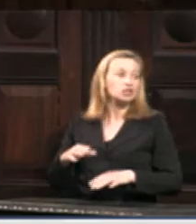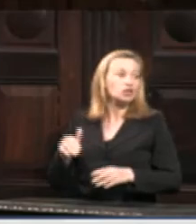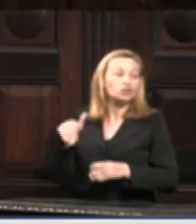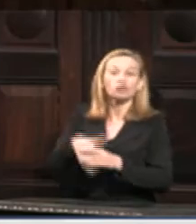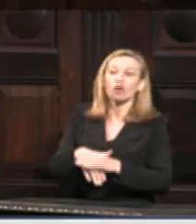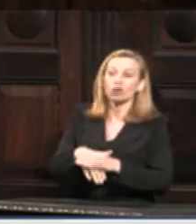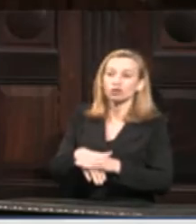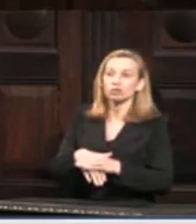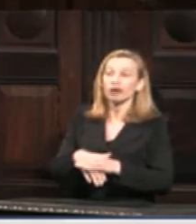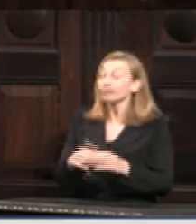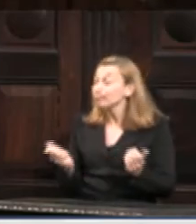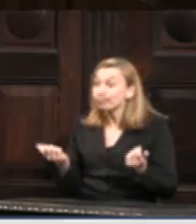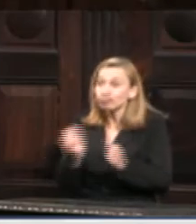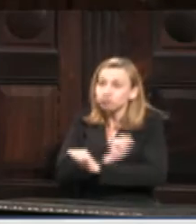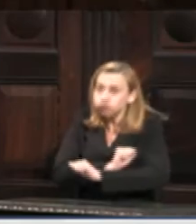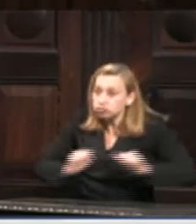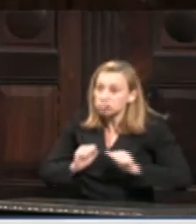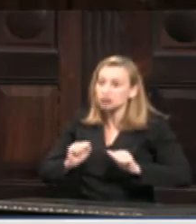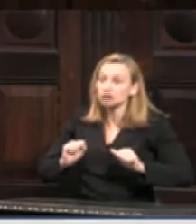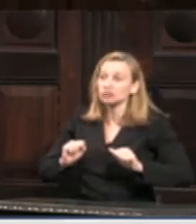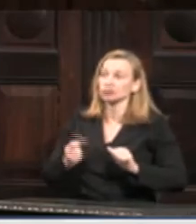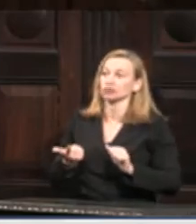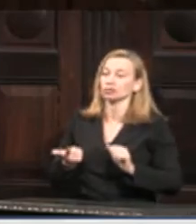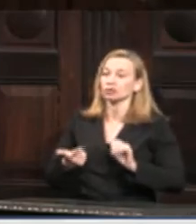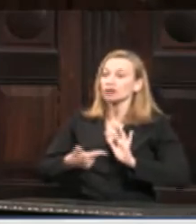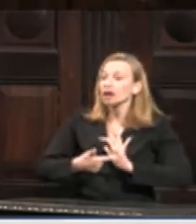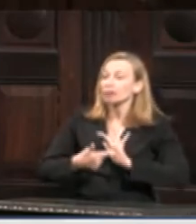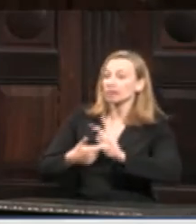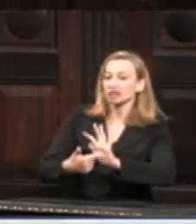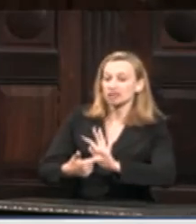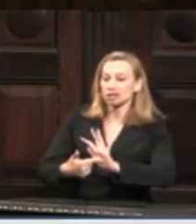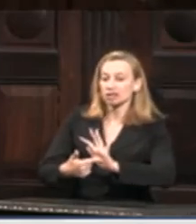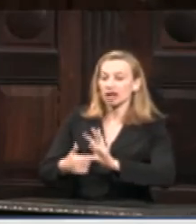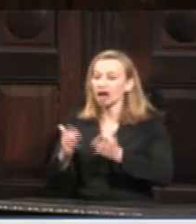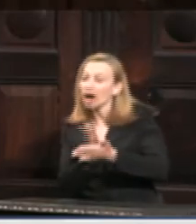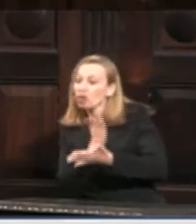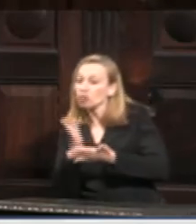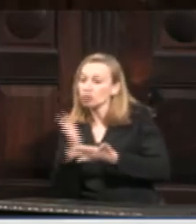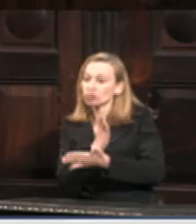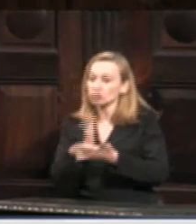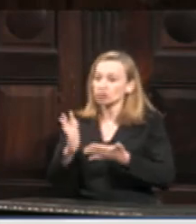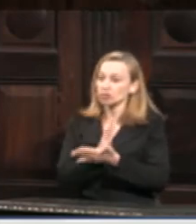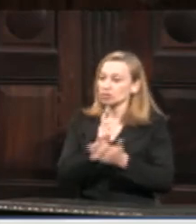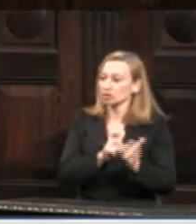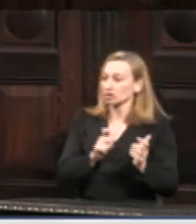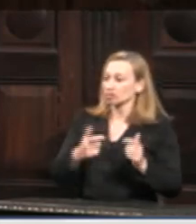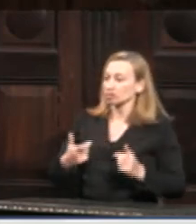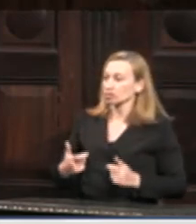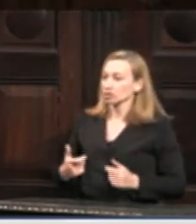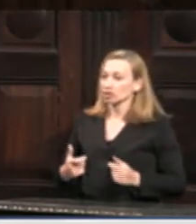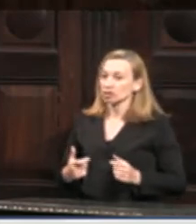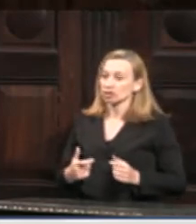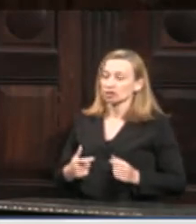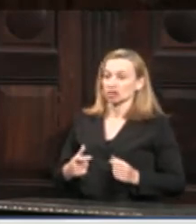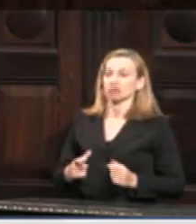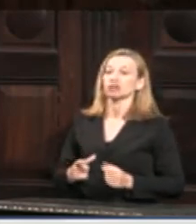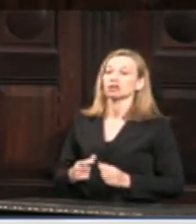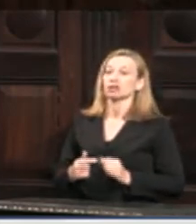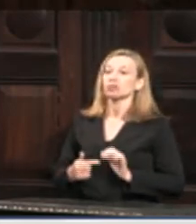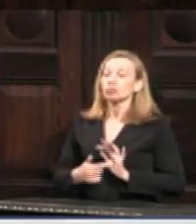a apresentação de candidaturas avulsas, porque não dá para criar mais chapas. Até